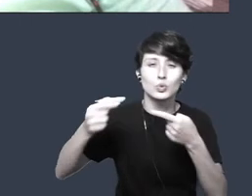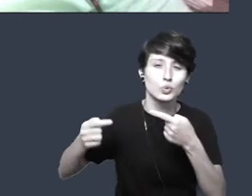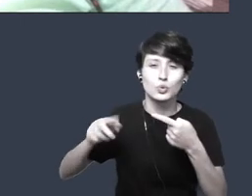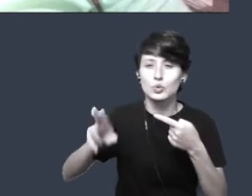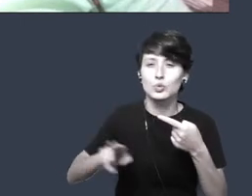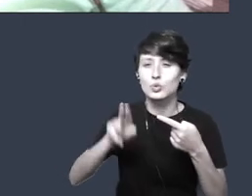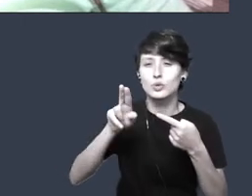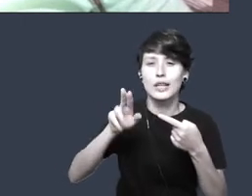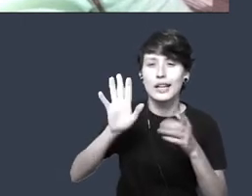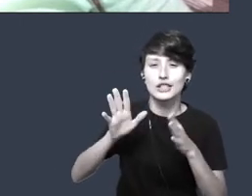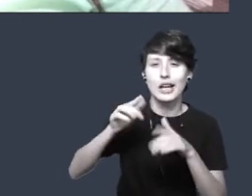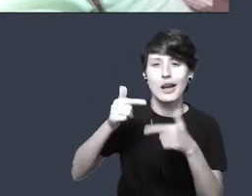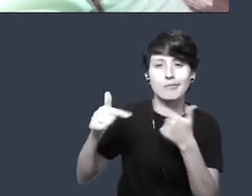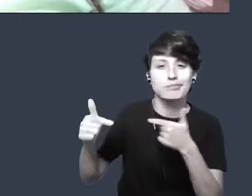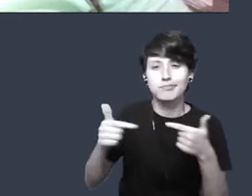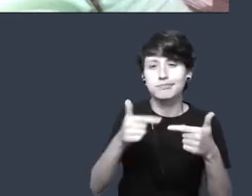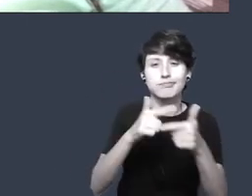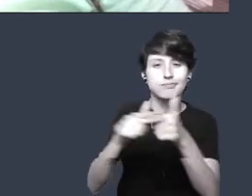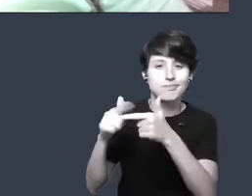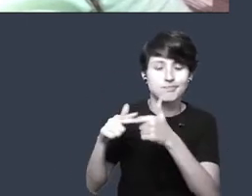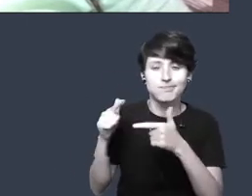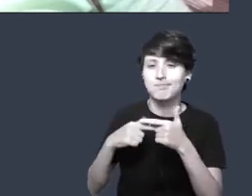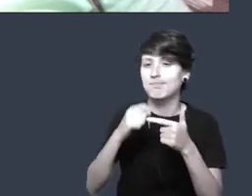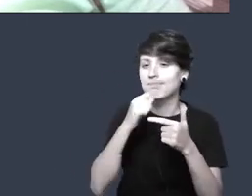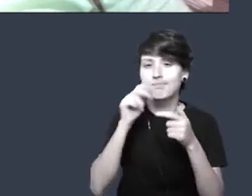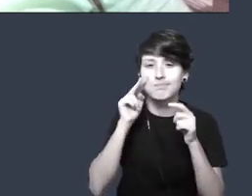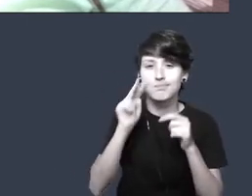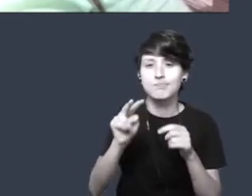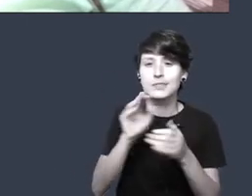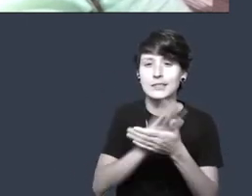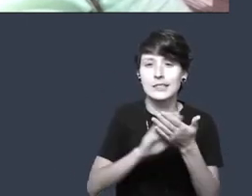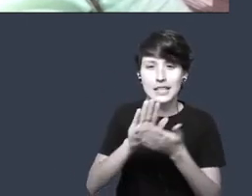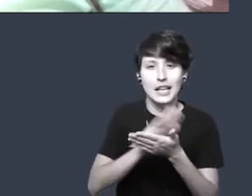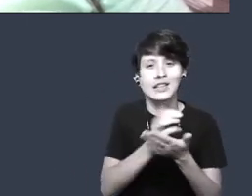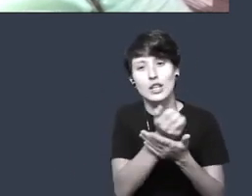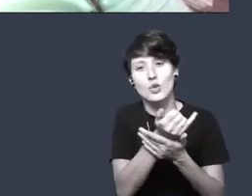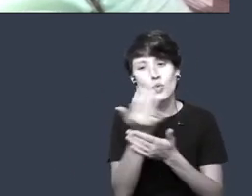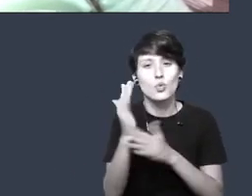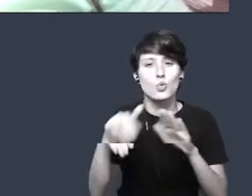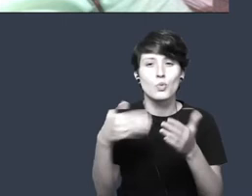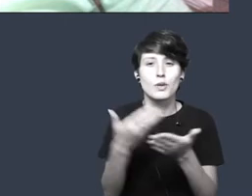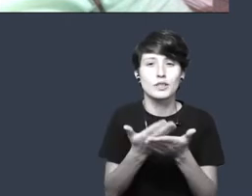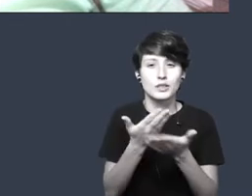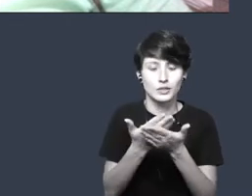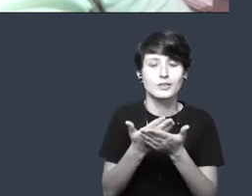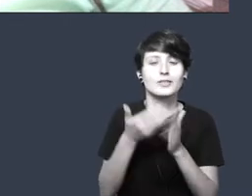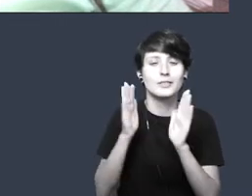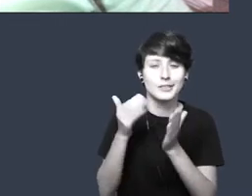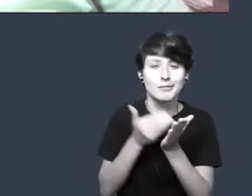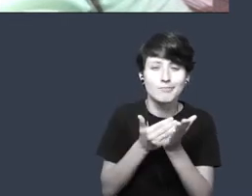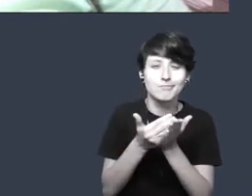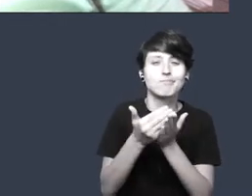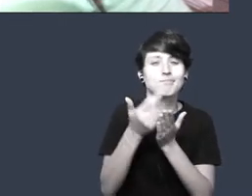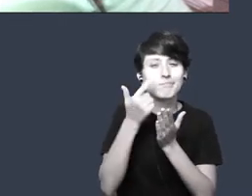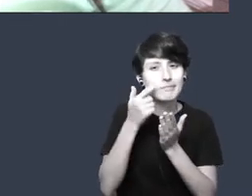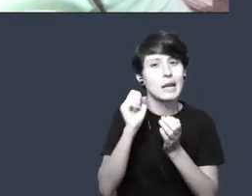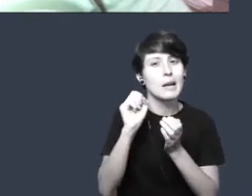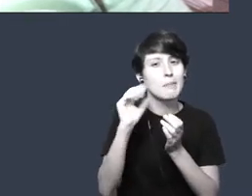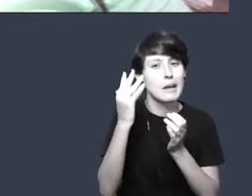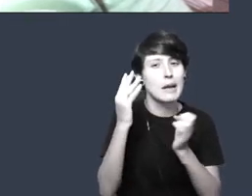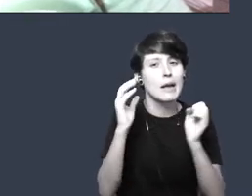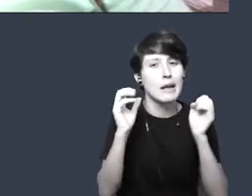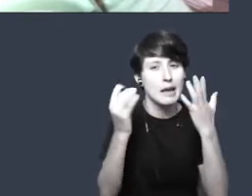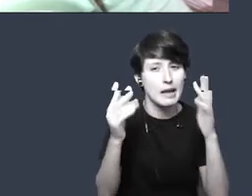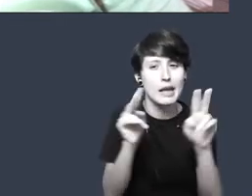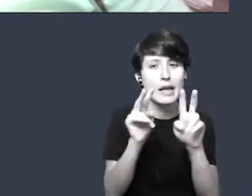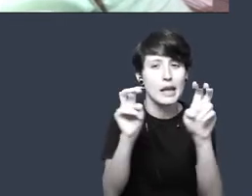esses problemas, né? Eu ainda não vi muitos, eu já vi algumas escolas aqui nos Estados Unidos, já estou começando a ver algumas coisas acontecendo no Brasil em relação a